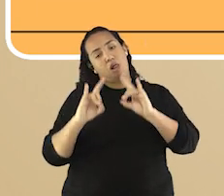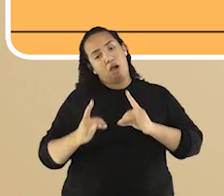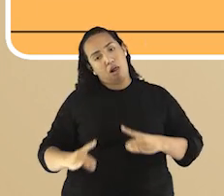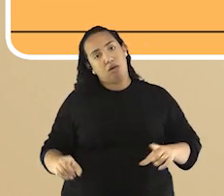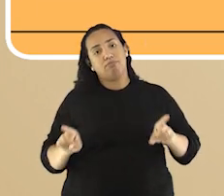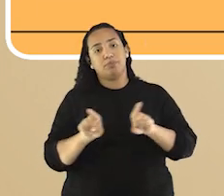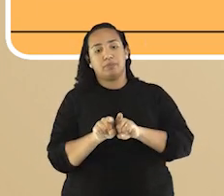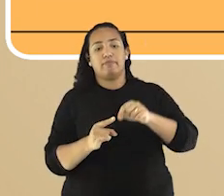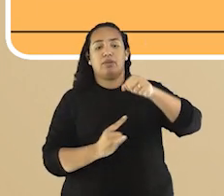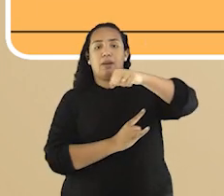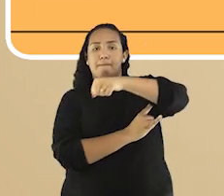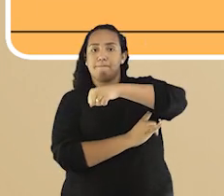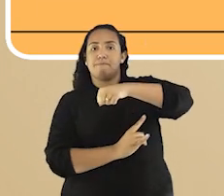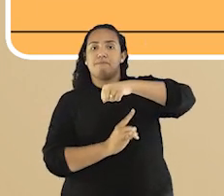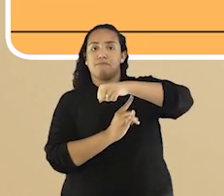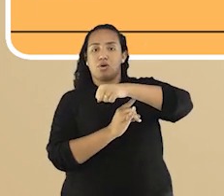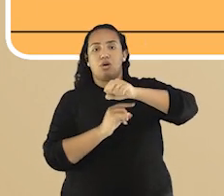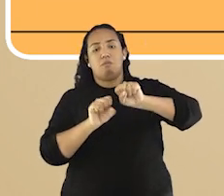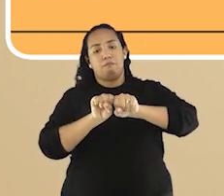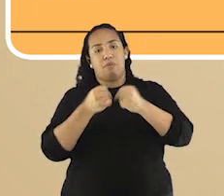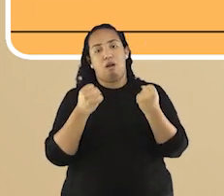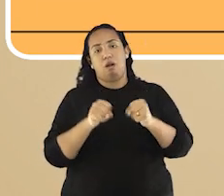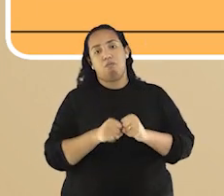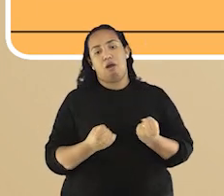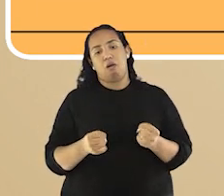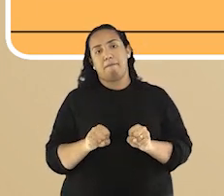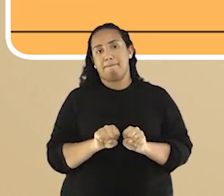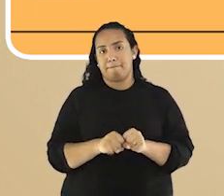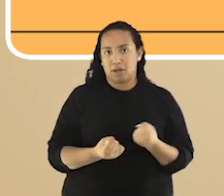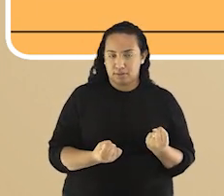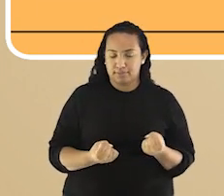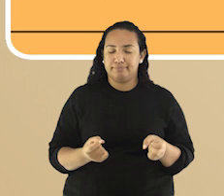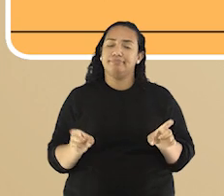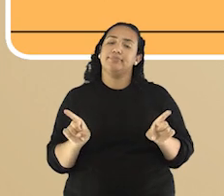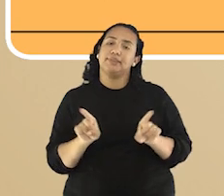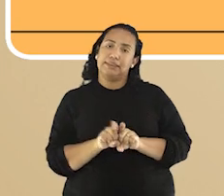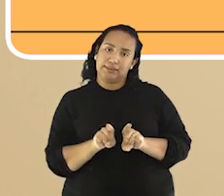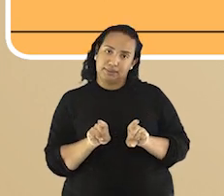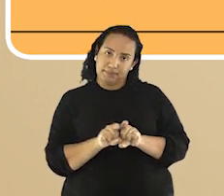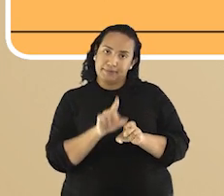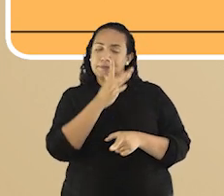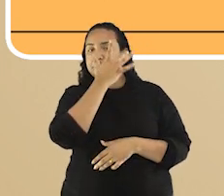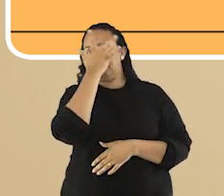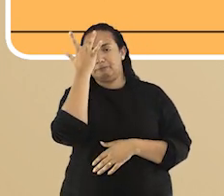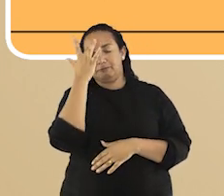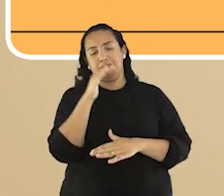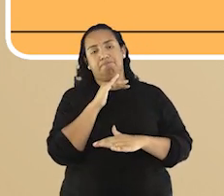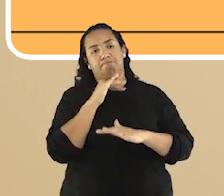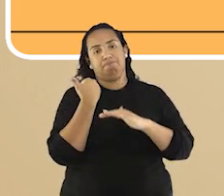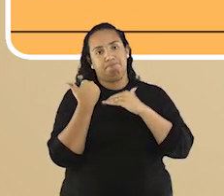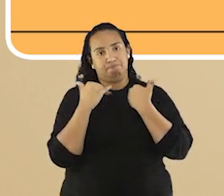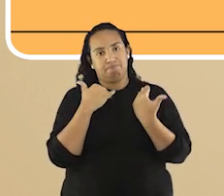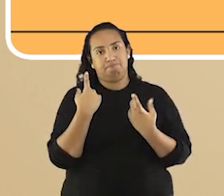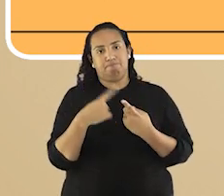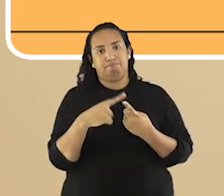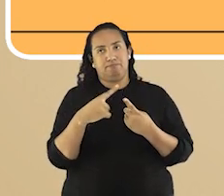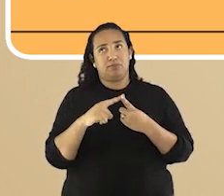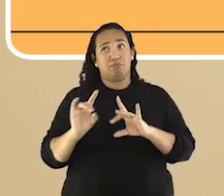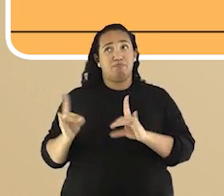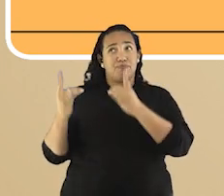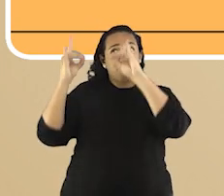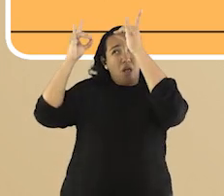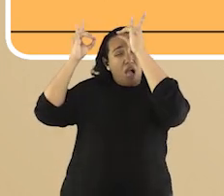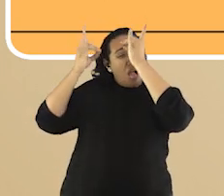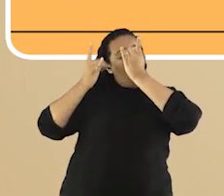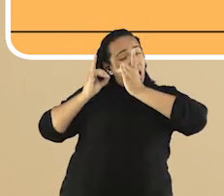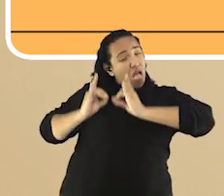também têm as suas estruturas comprometidas e, consequentemente, vítimas fatais presas sobre os escombros.